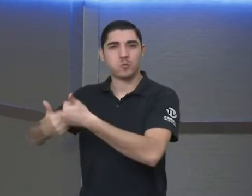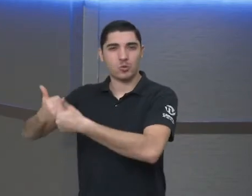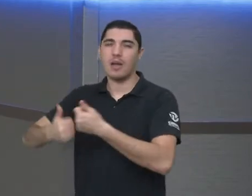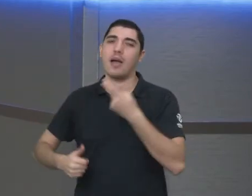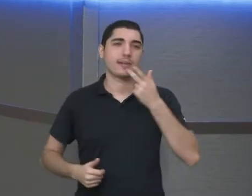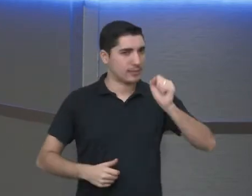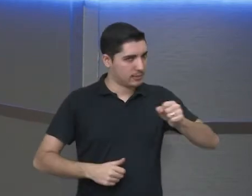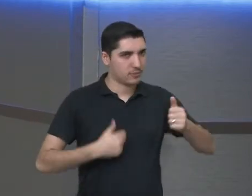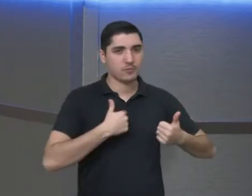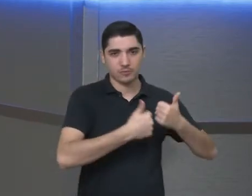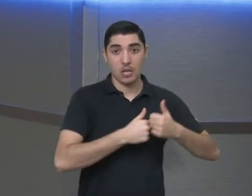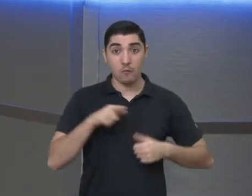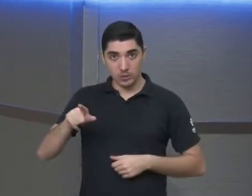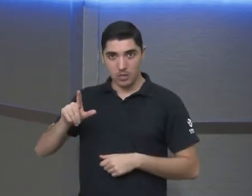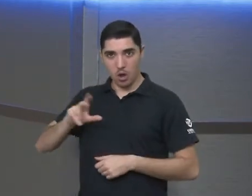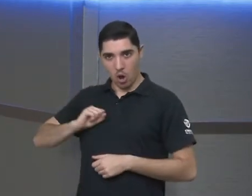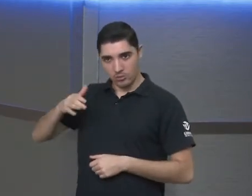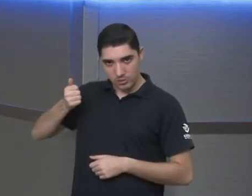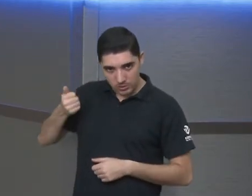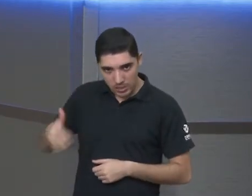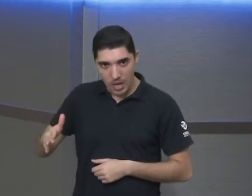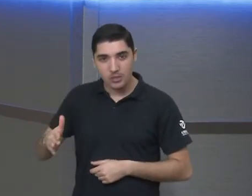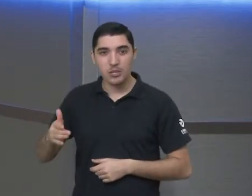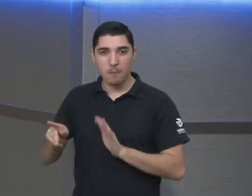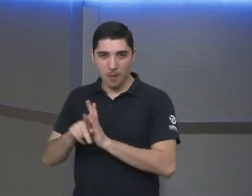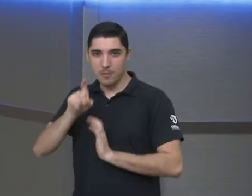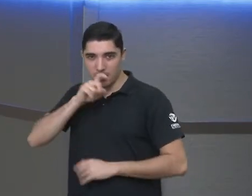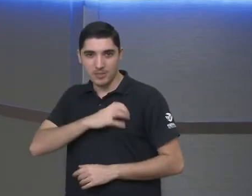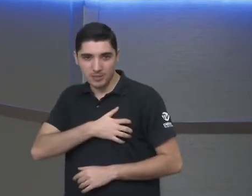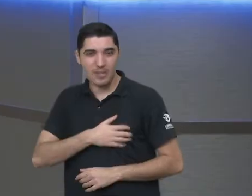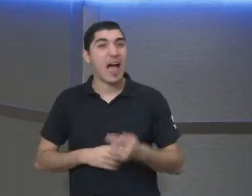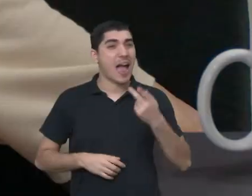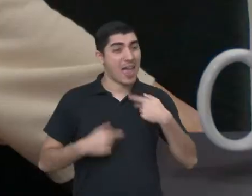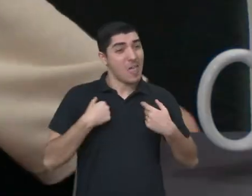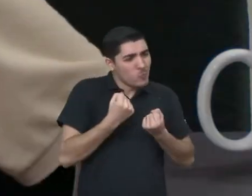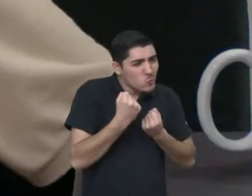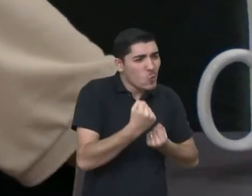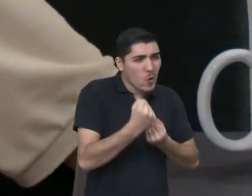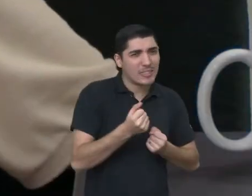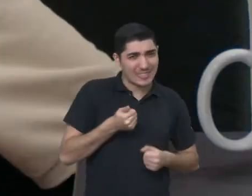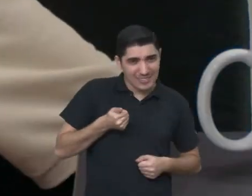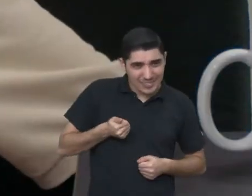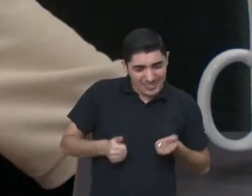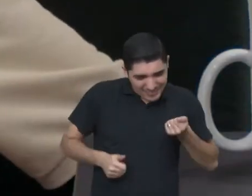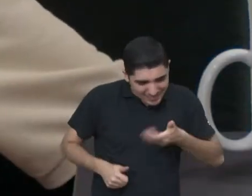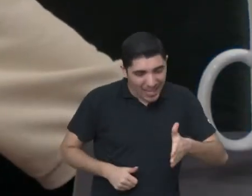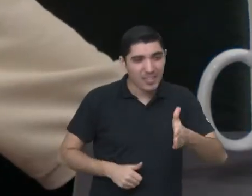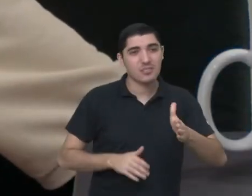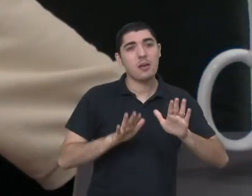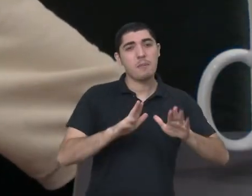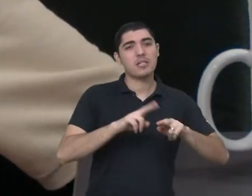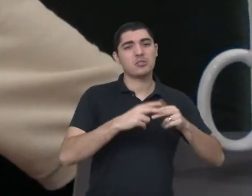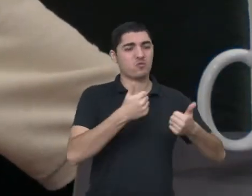Papa, porque tinha muitos fotógrafos, muita gente e tal. E ficou um espaço entre a escada e o corpo de